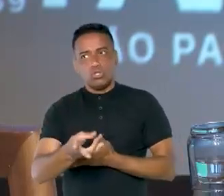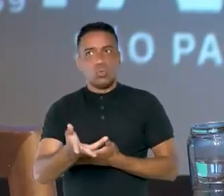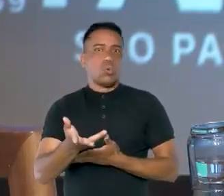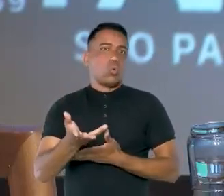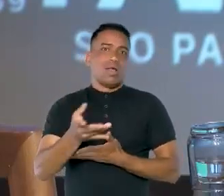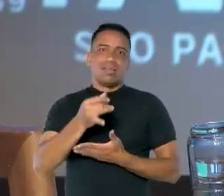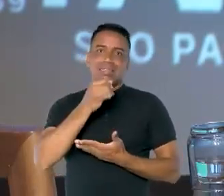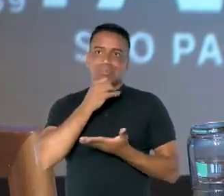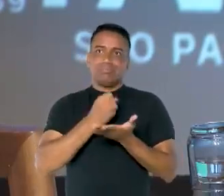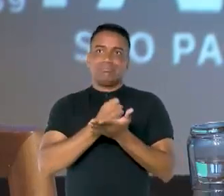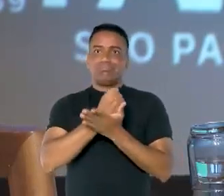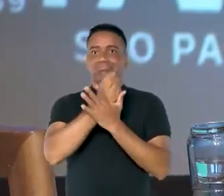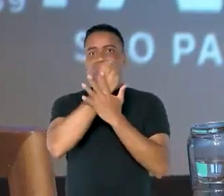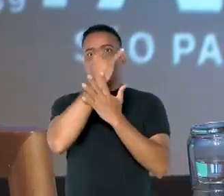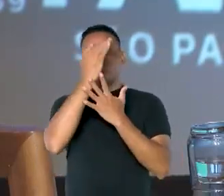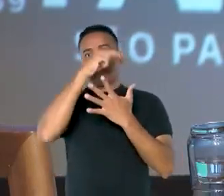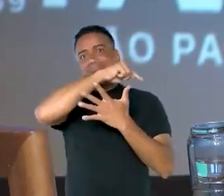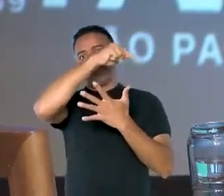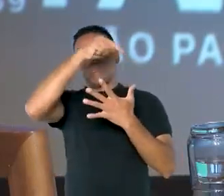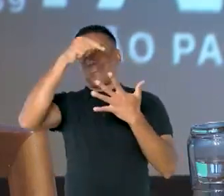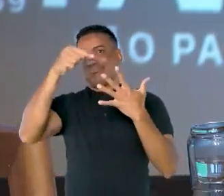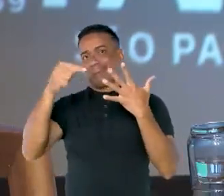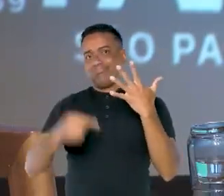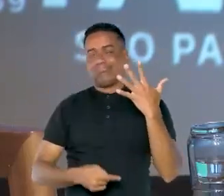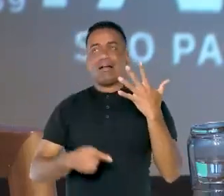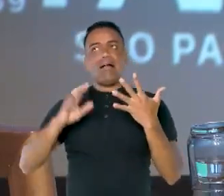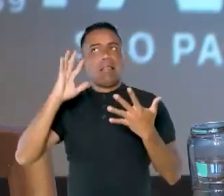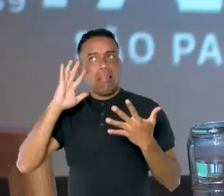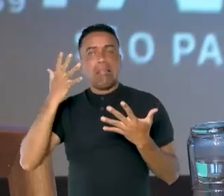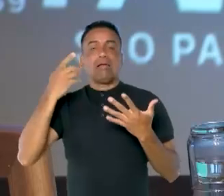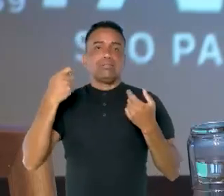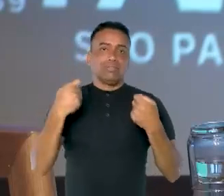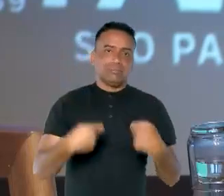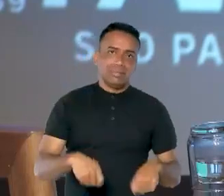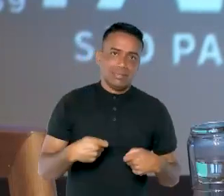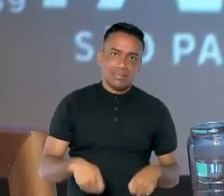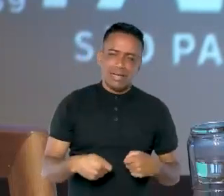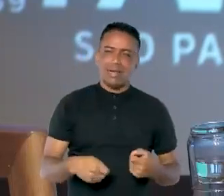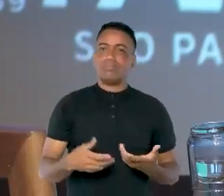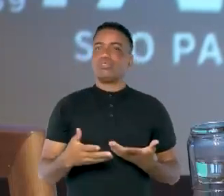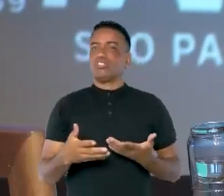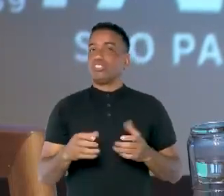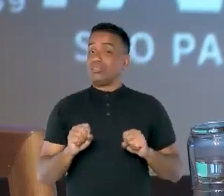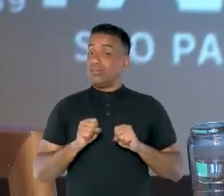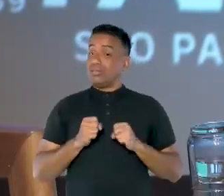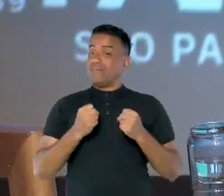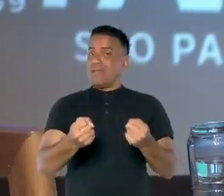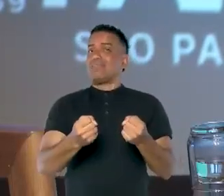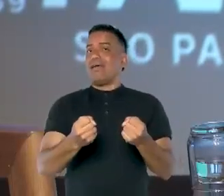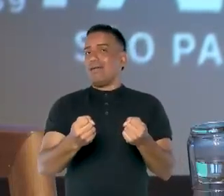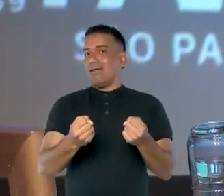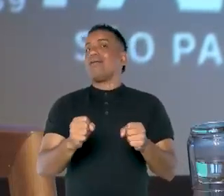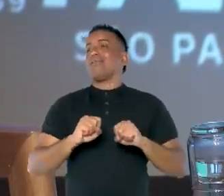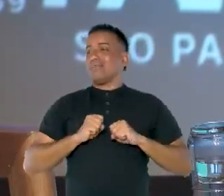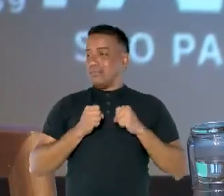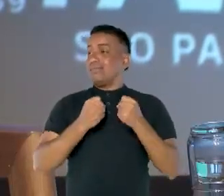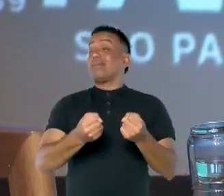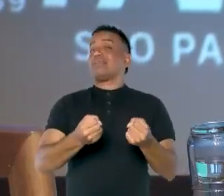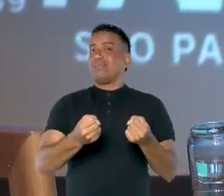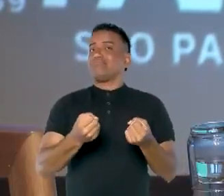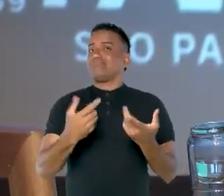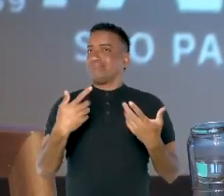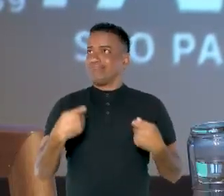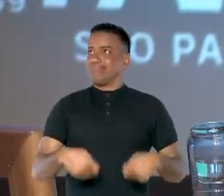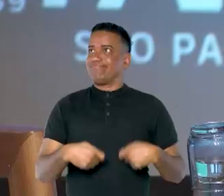continua passando por inúmeras situações em que nós precisamos nos defender, no sentido de que